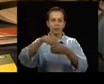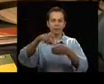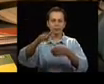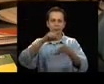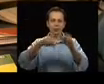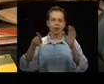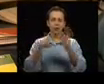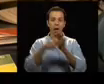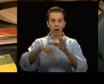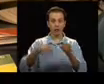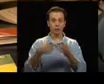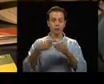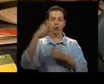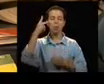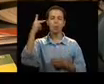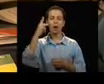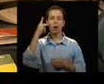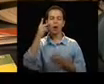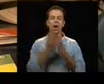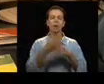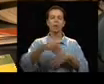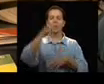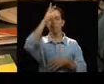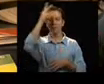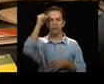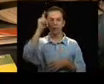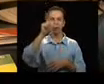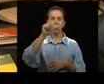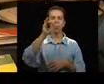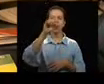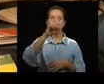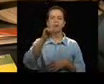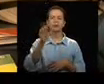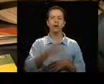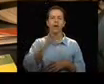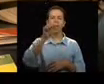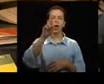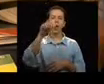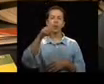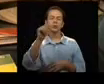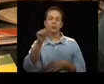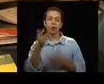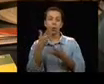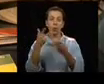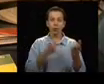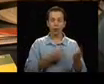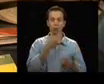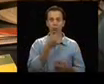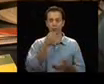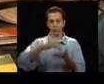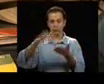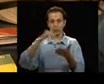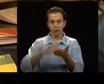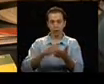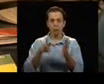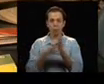ganhou a eleição em São Paulo, e através da prefeita Luísa Erundina, e antes mesmo dela convidá-lo